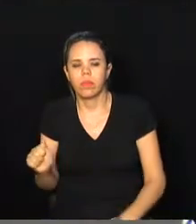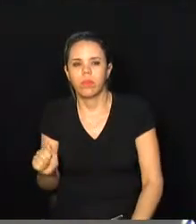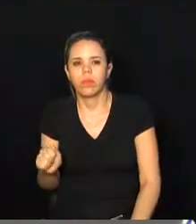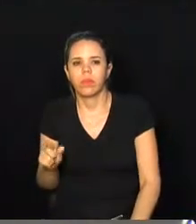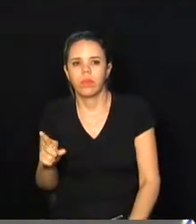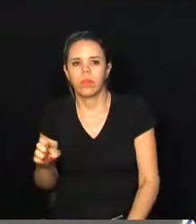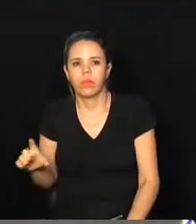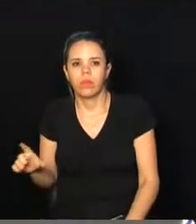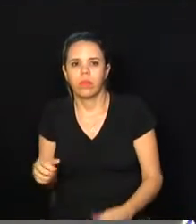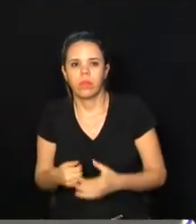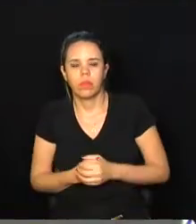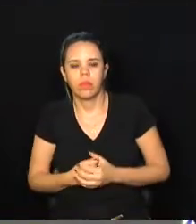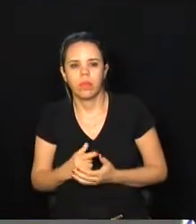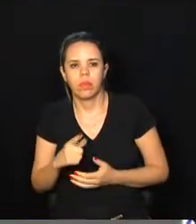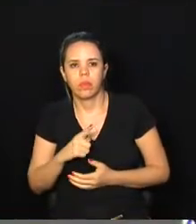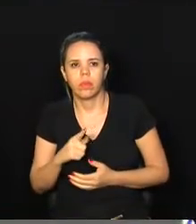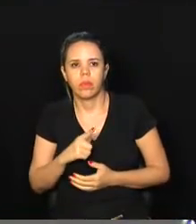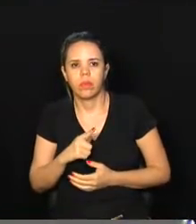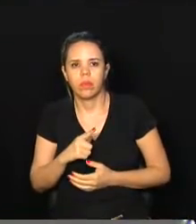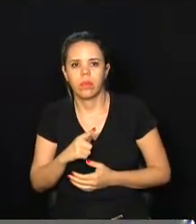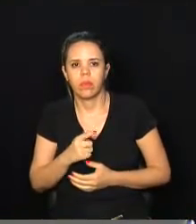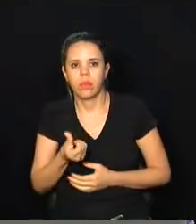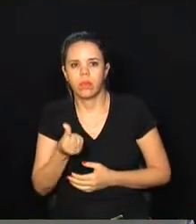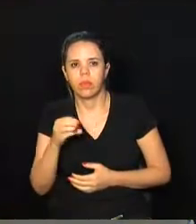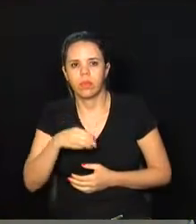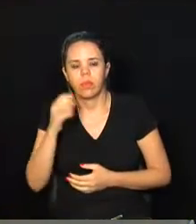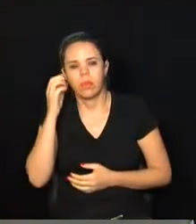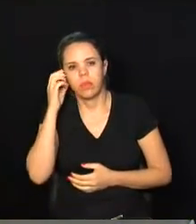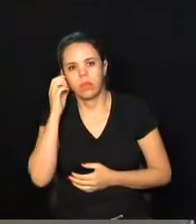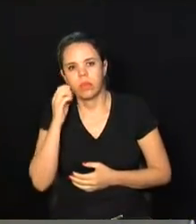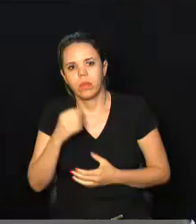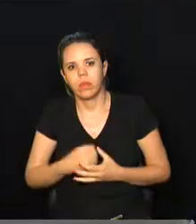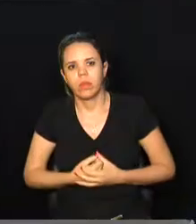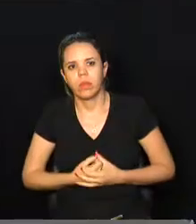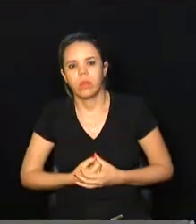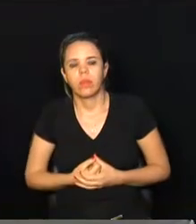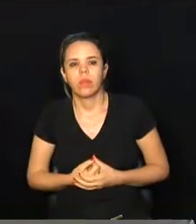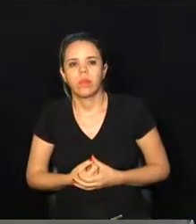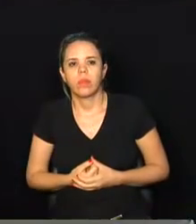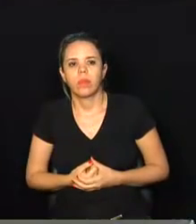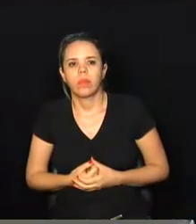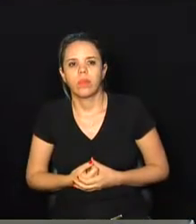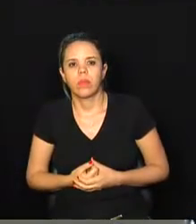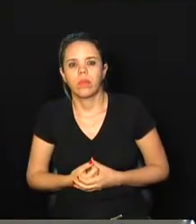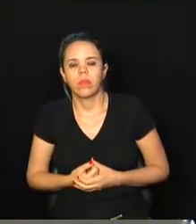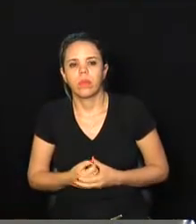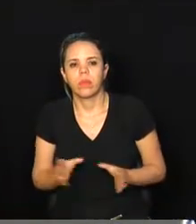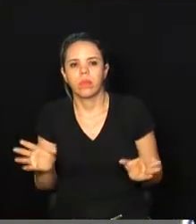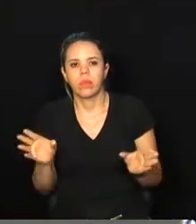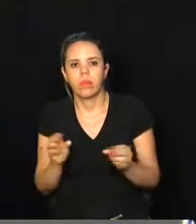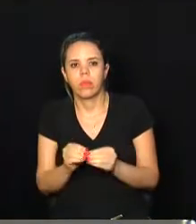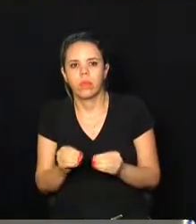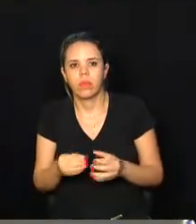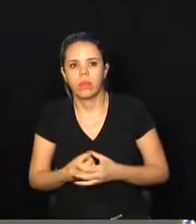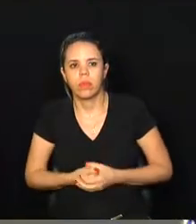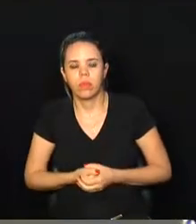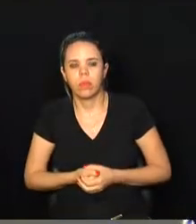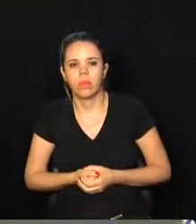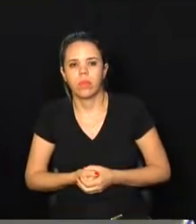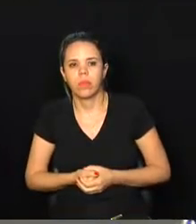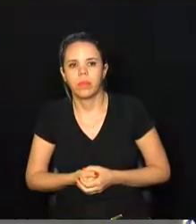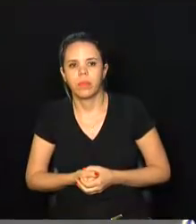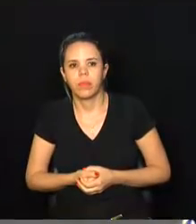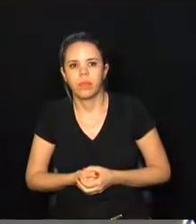o Daniel, e nós temos 6 minutos. Vamos lá. Serei muito breve.